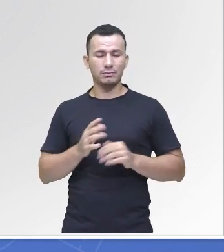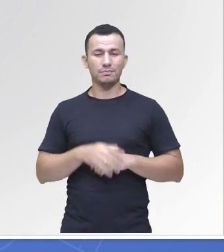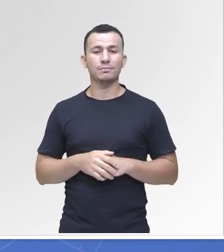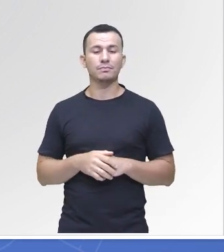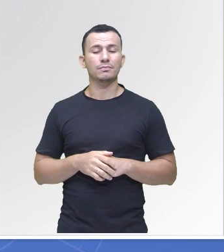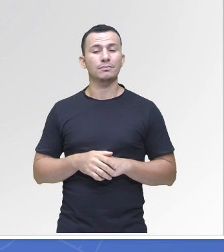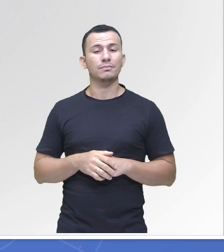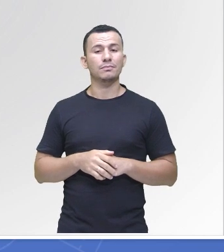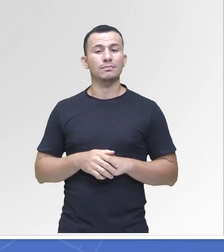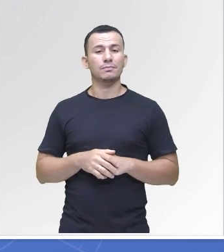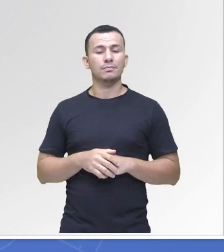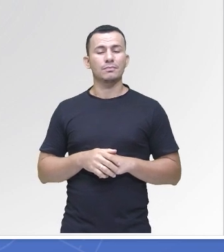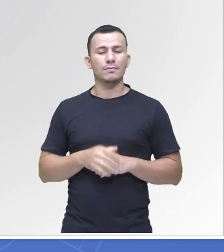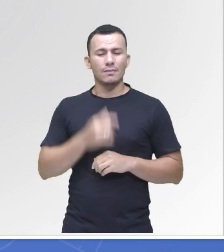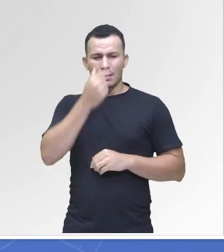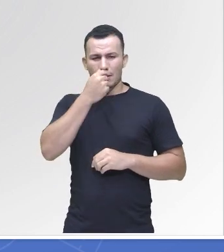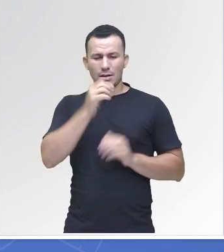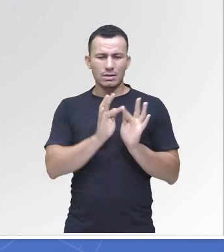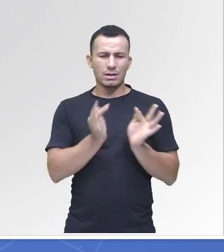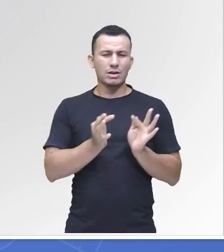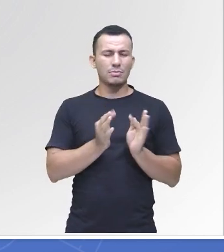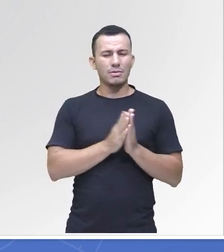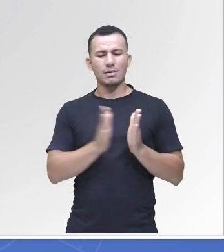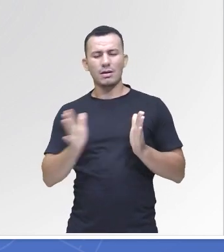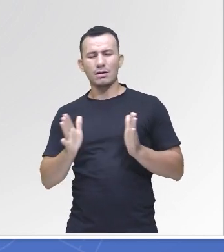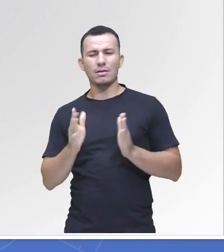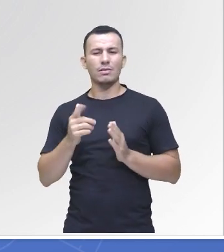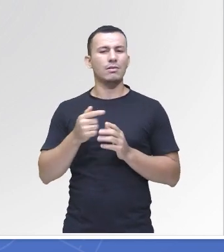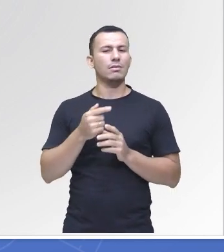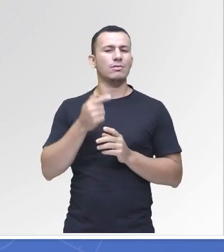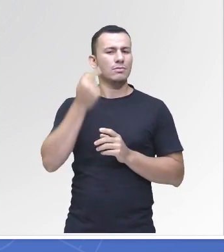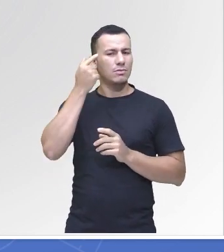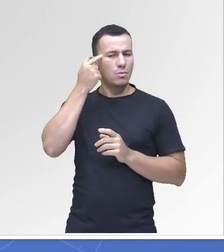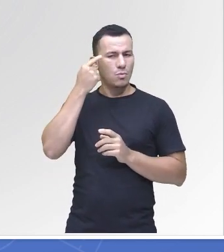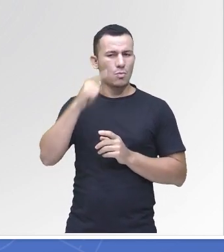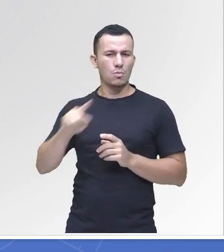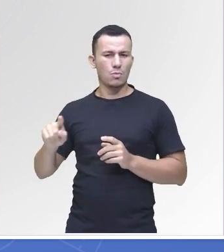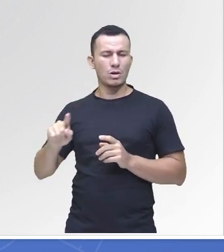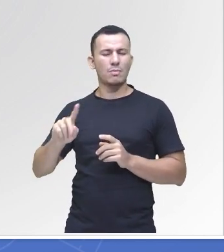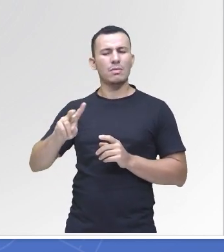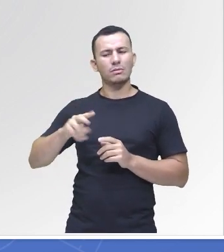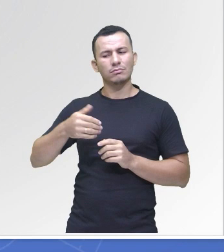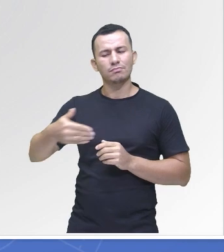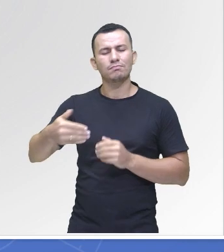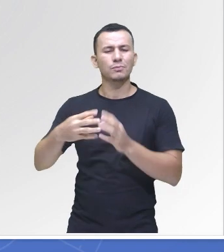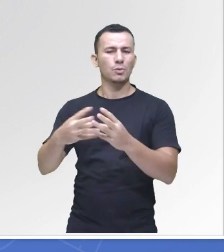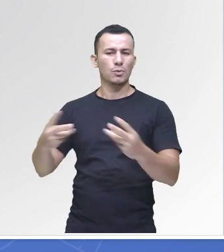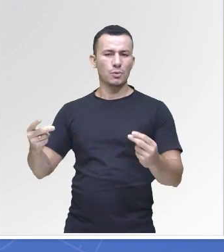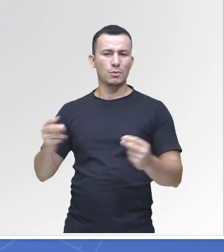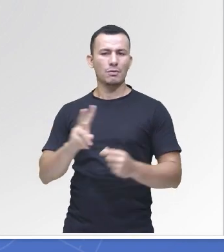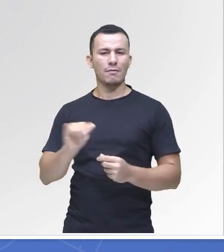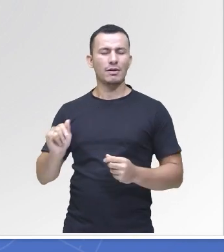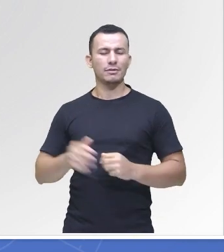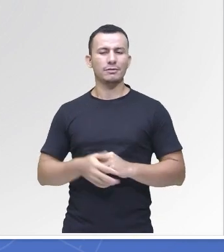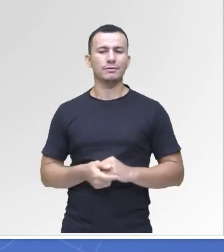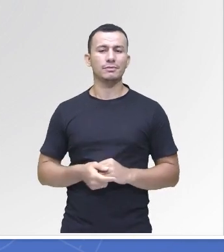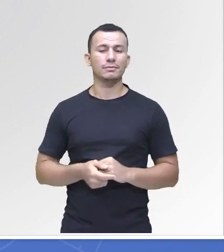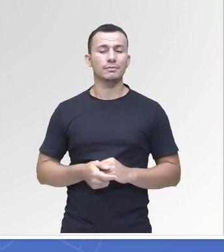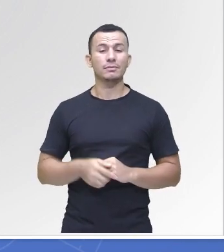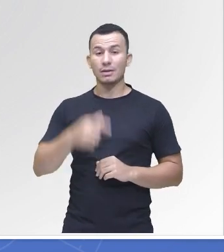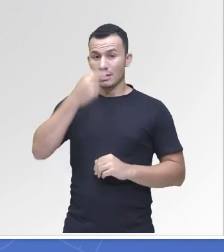resfriado, ele dura ali cerca de 7 dias. Após esse período, os sintomas podem melhorar, né? Tendem a melhorar. E aí a